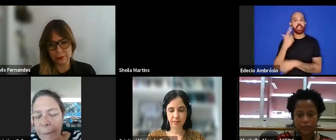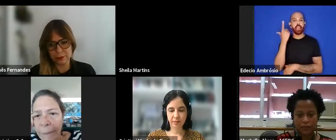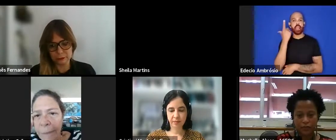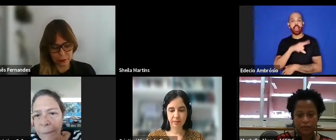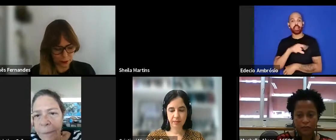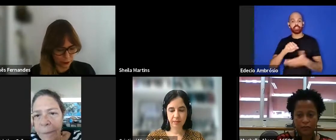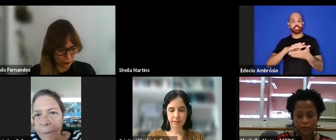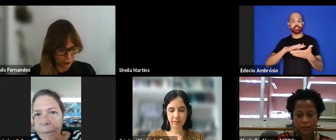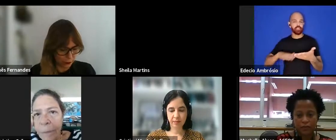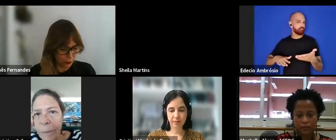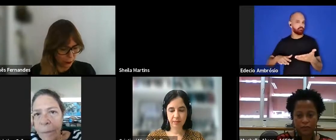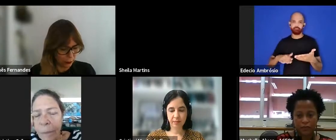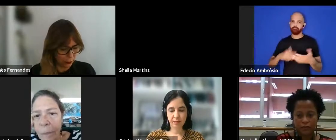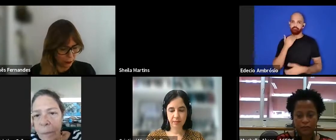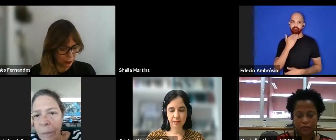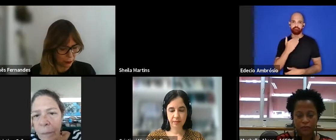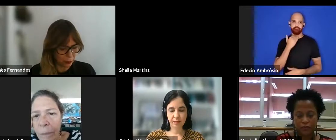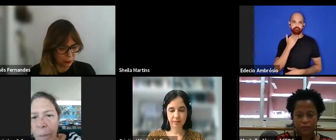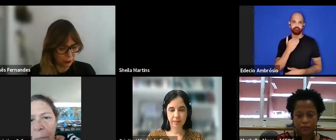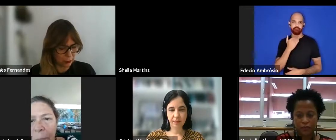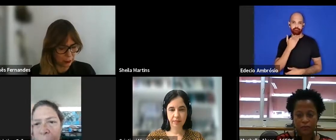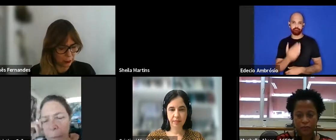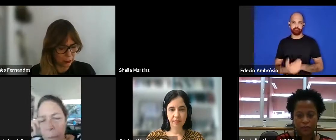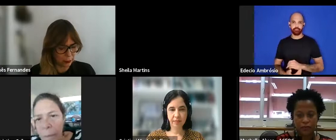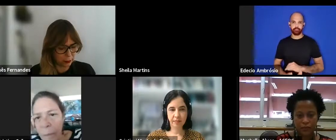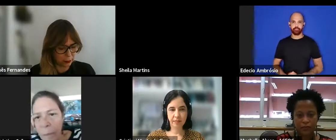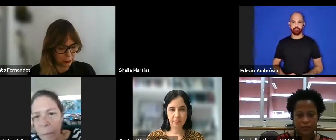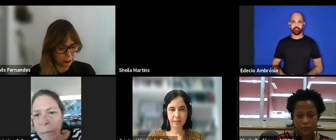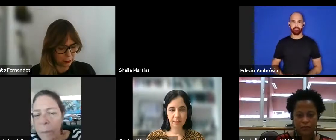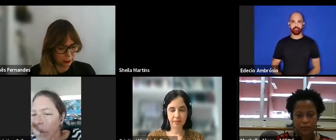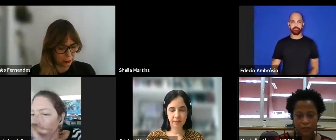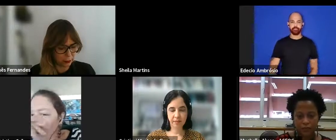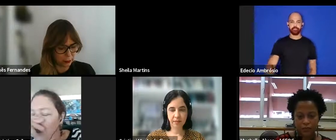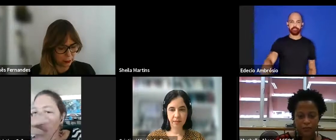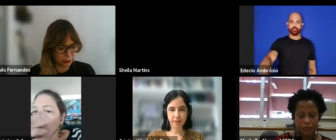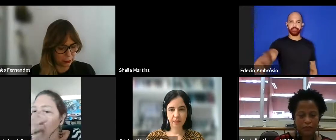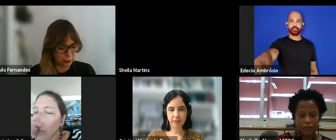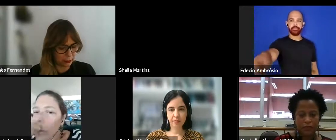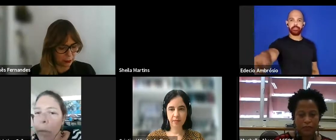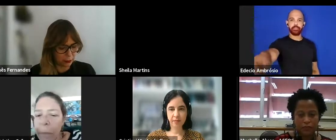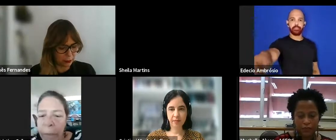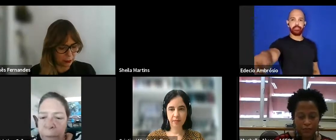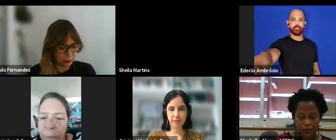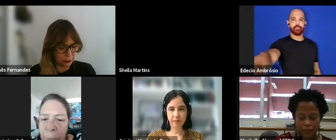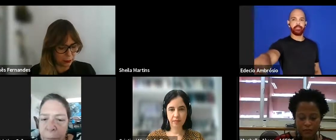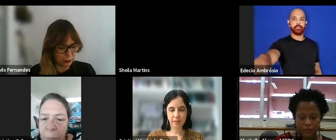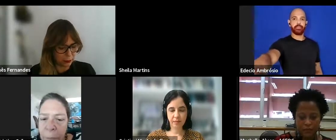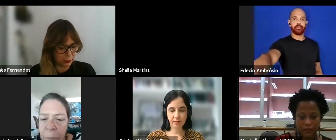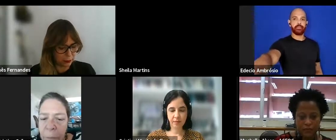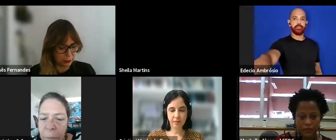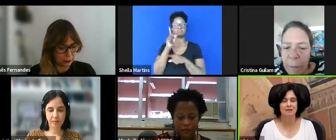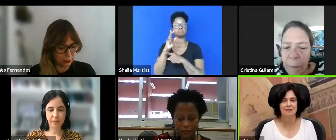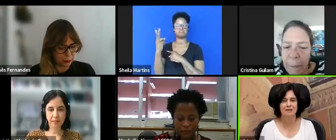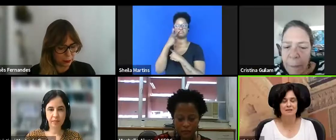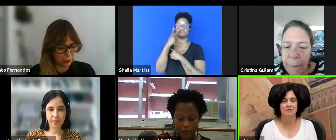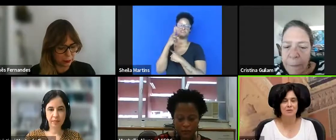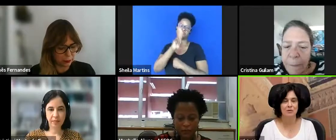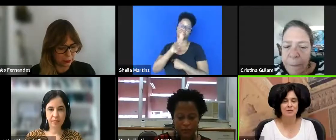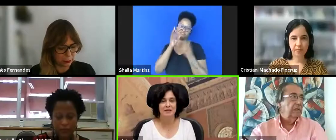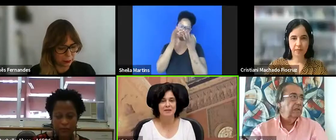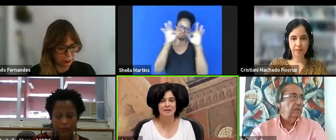atividade, não passará de blá, blá, blá, né, para um pouco tomar de empréstimo a expressão da